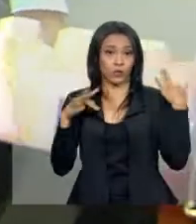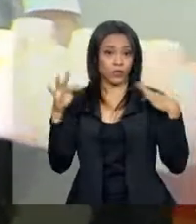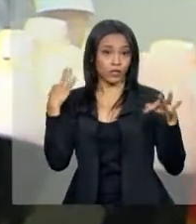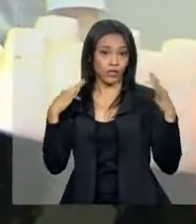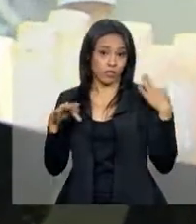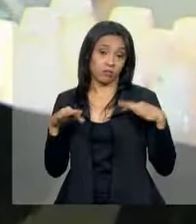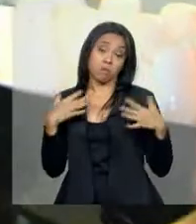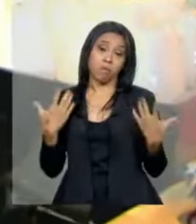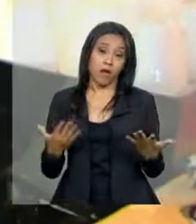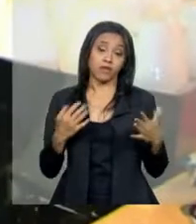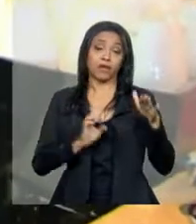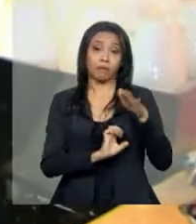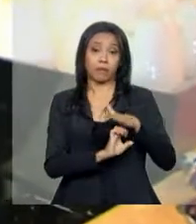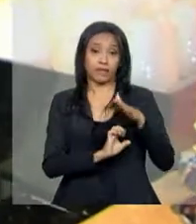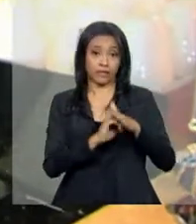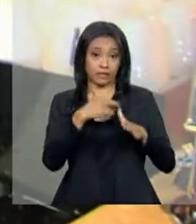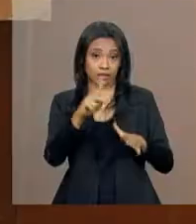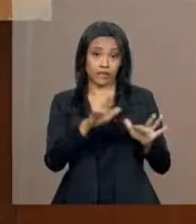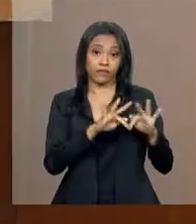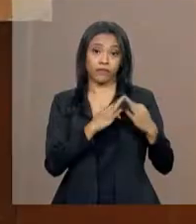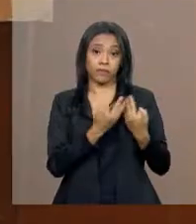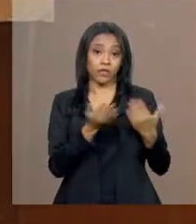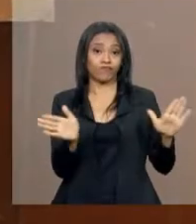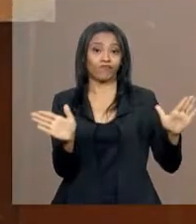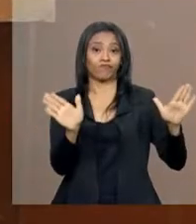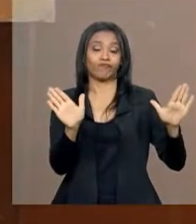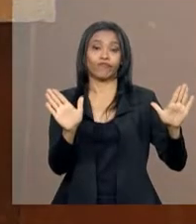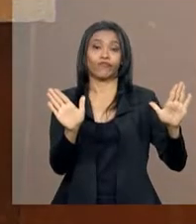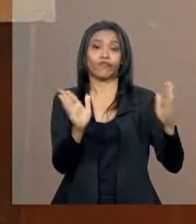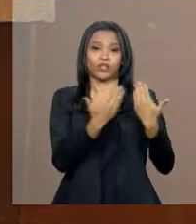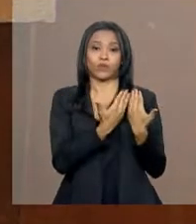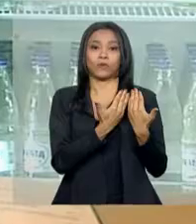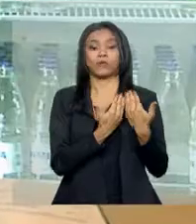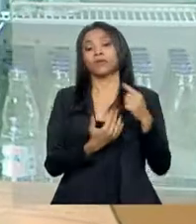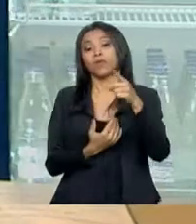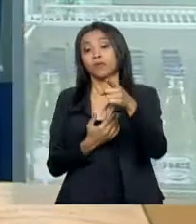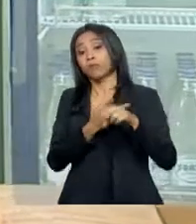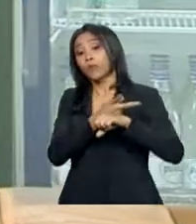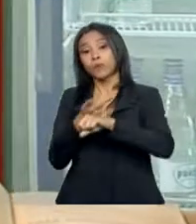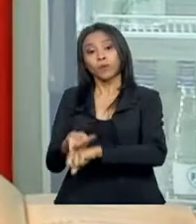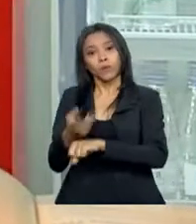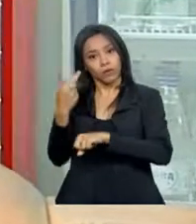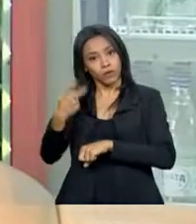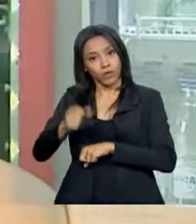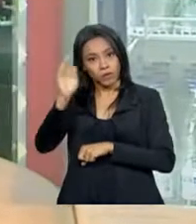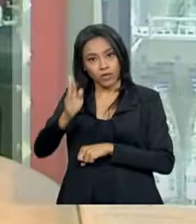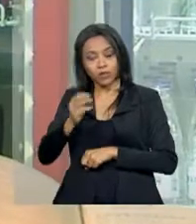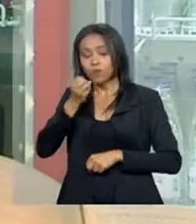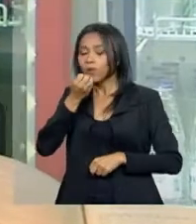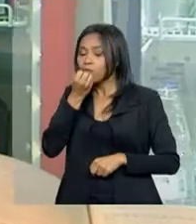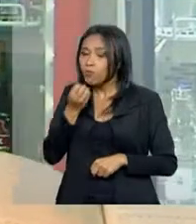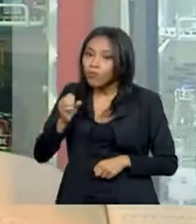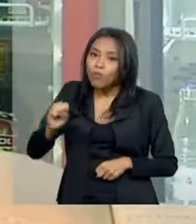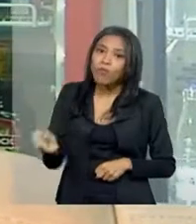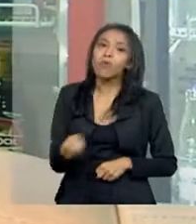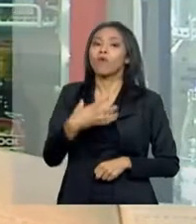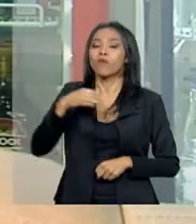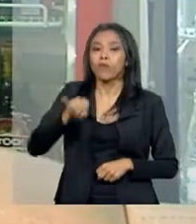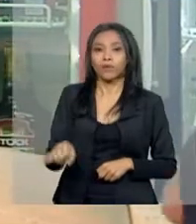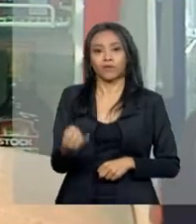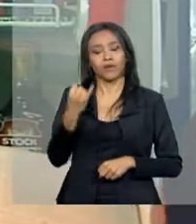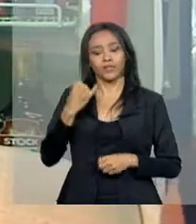viagens da família na Venezuela fechou. No Brasil, buscou uma nova chance e agora está empolgado com